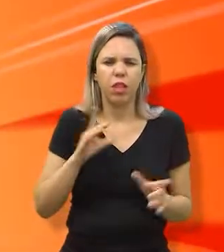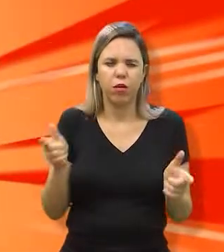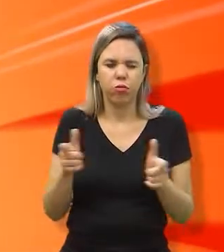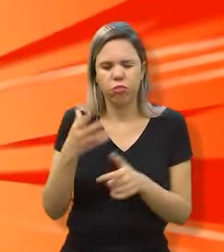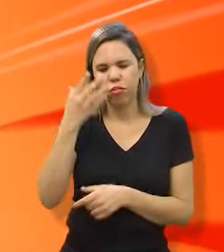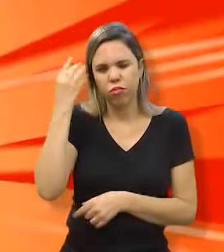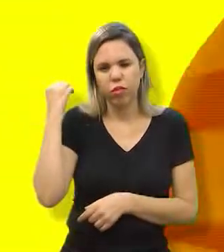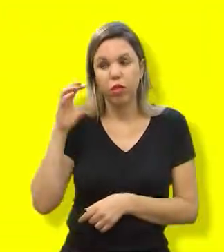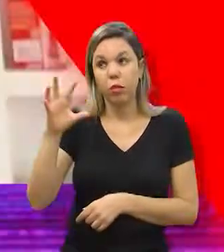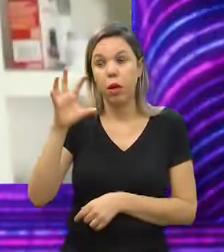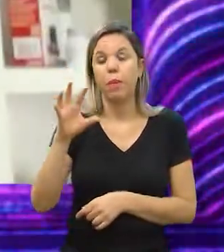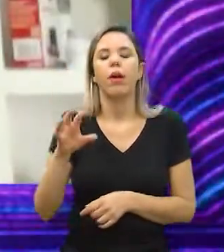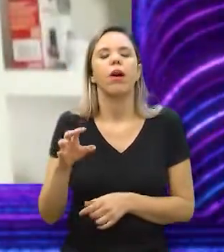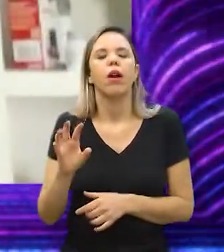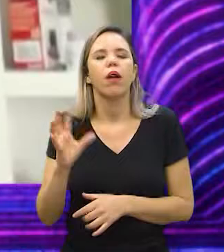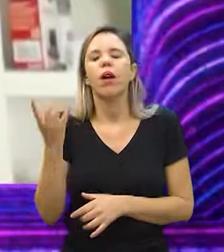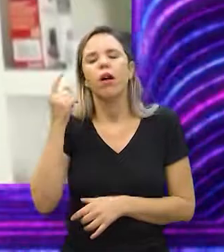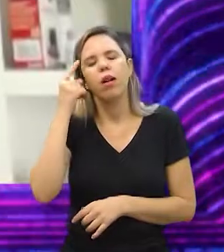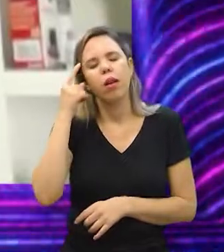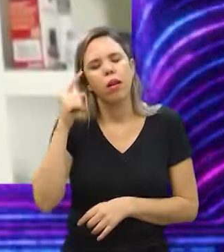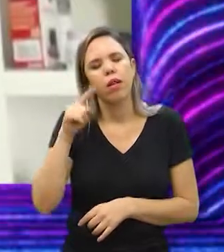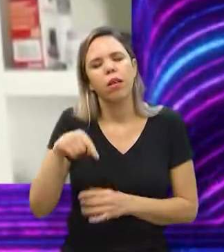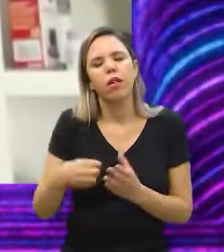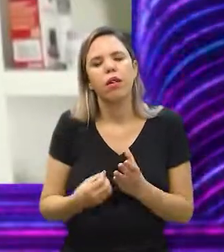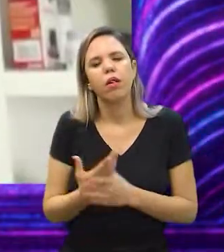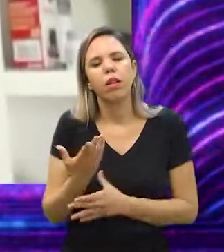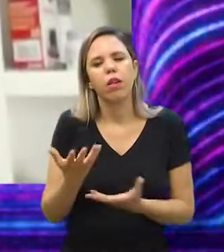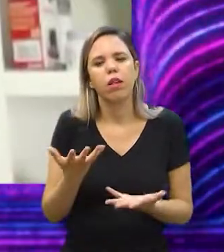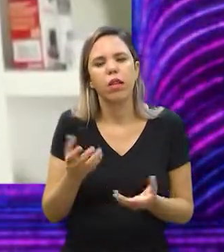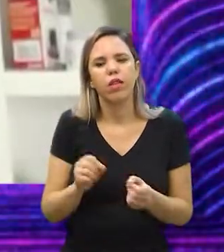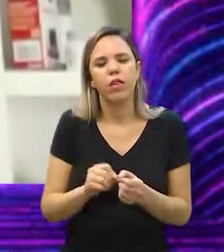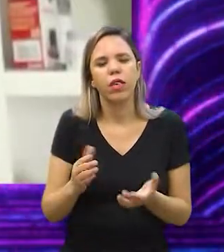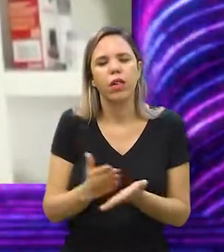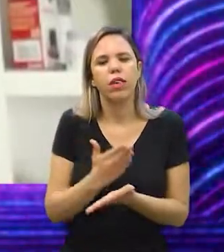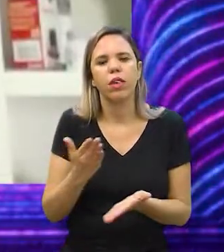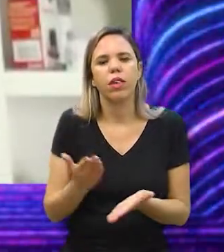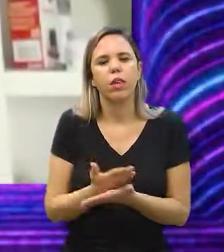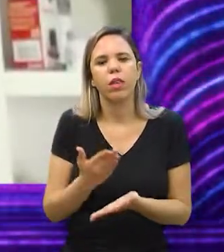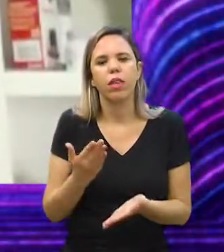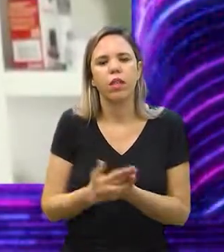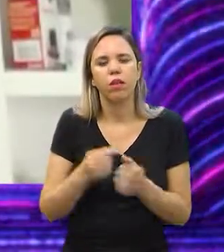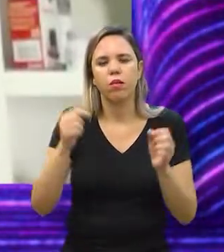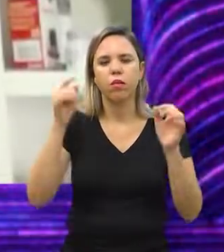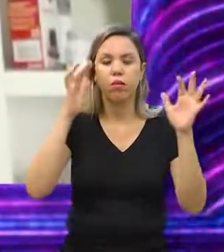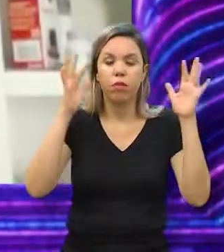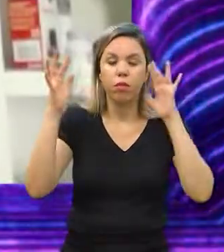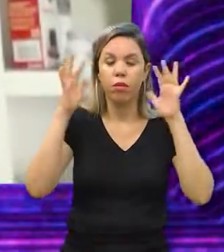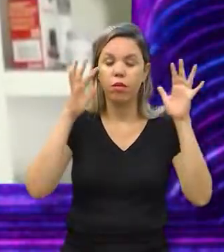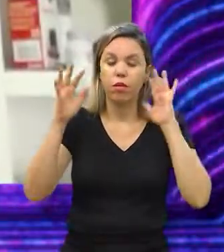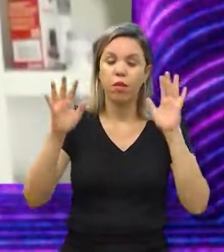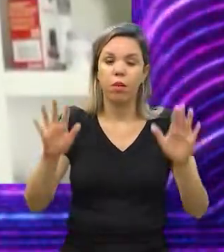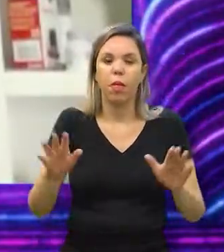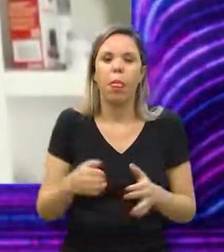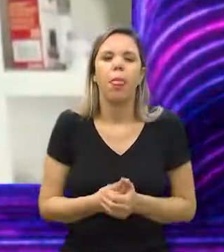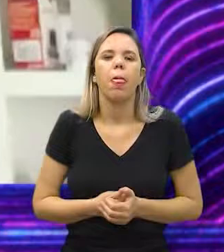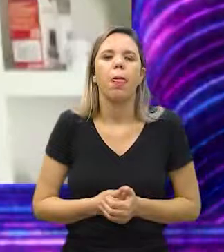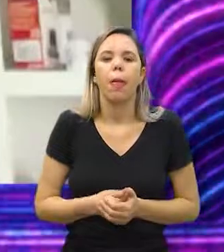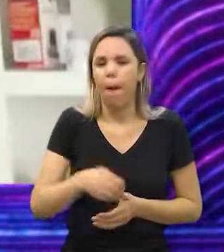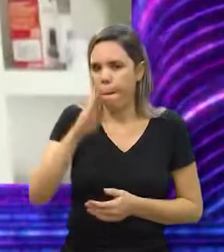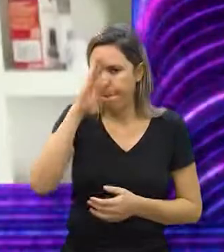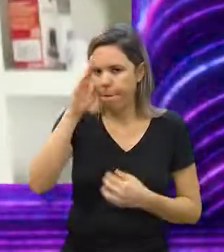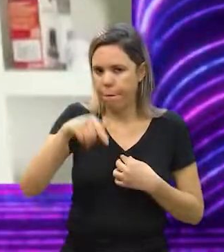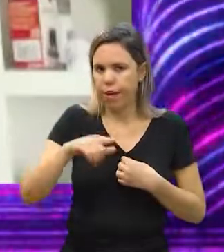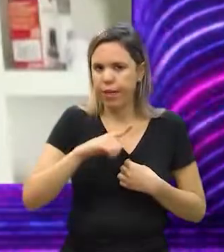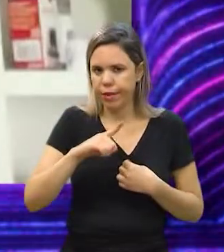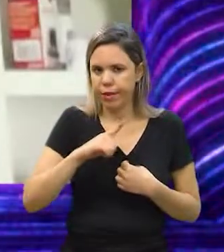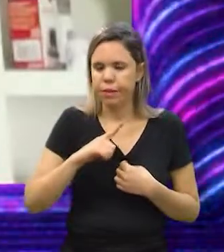Então, basicamente, a ideia surgiu assim, né? Querendo fazer um livro de fantasia, mas aonde o